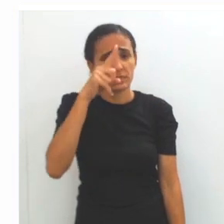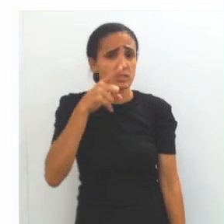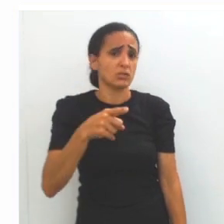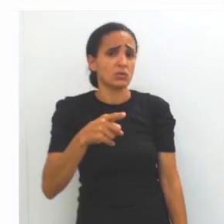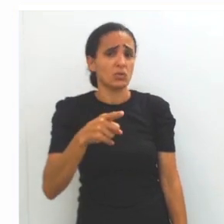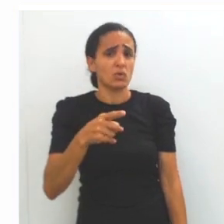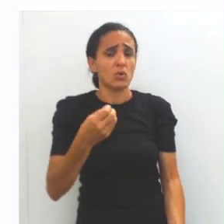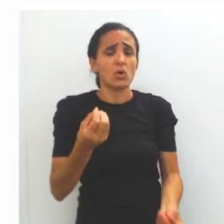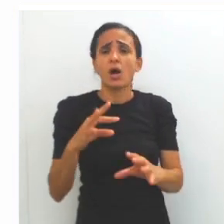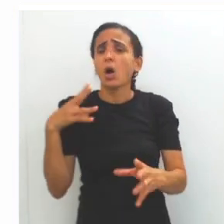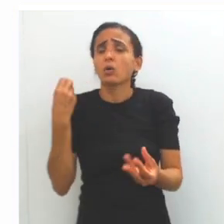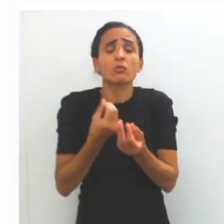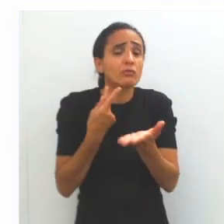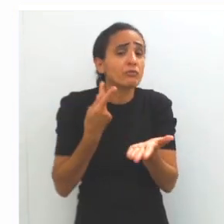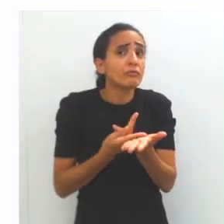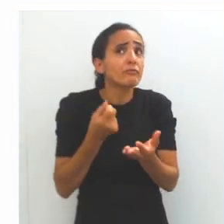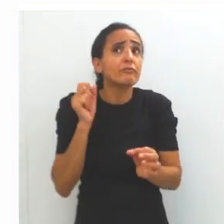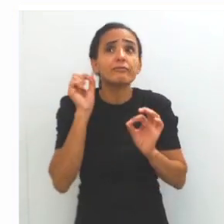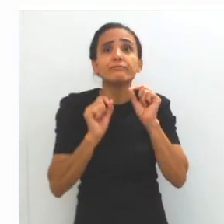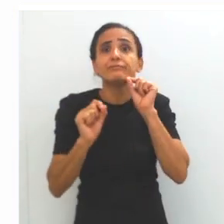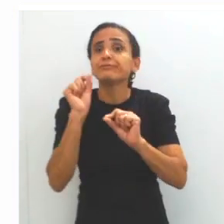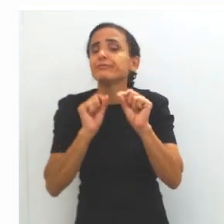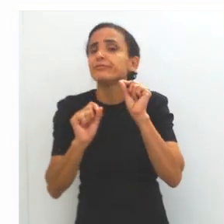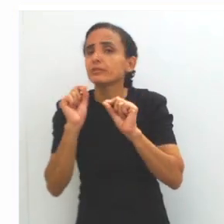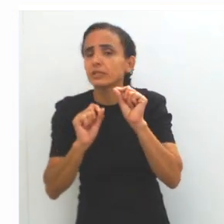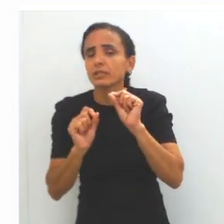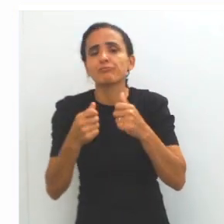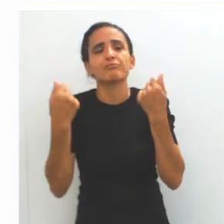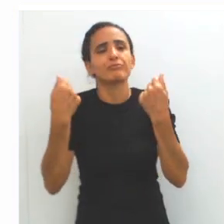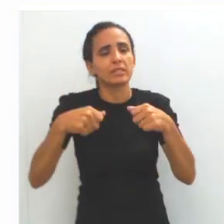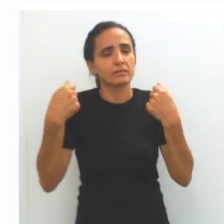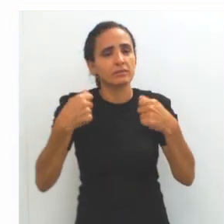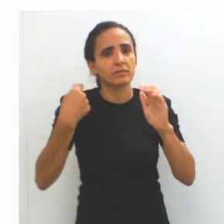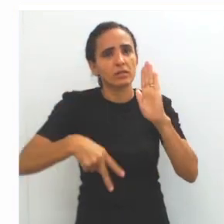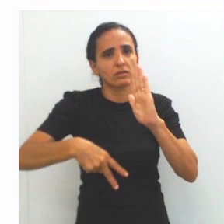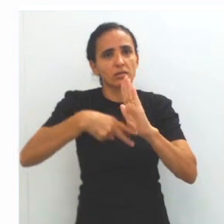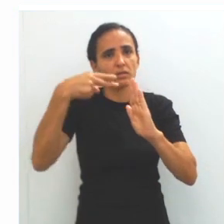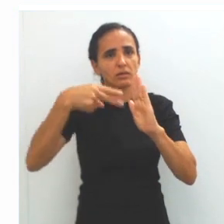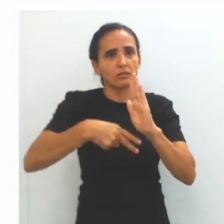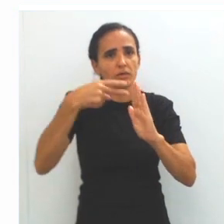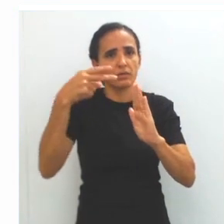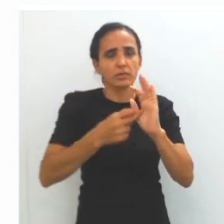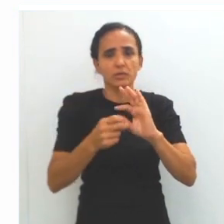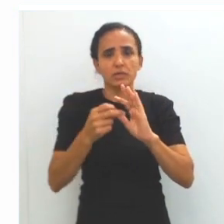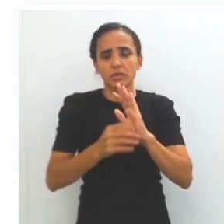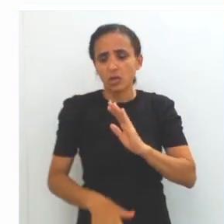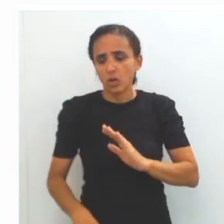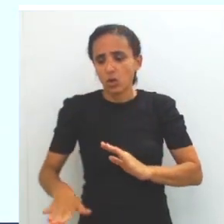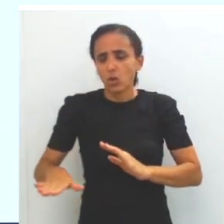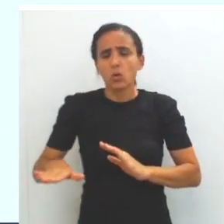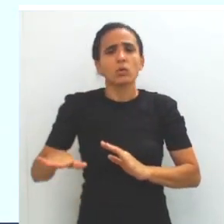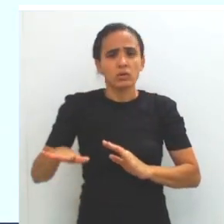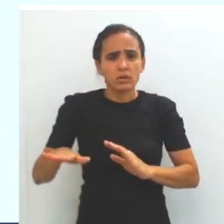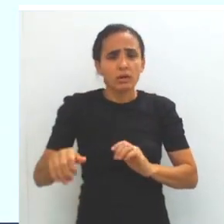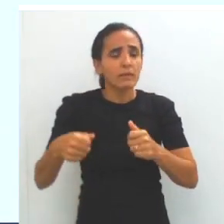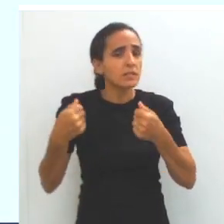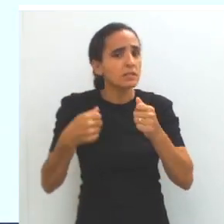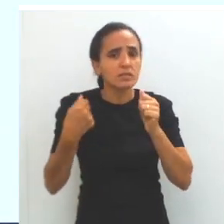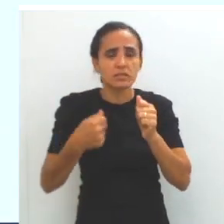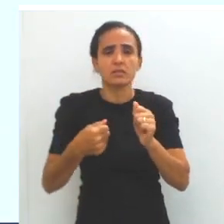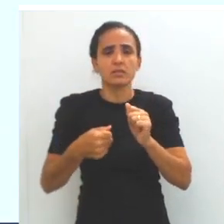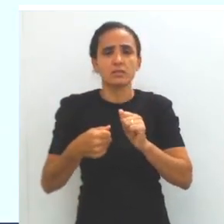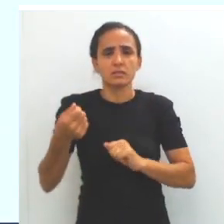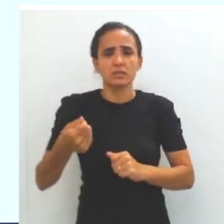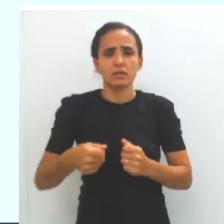O eixo não volta para o lugar. E tem que fazer o que nesse caso, Dantas? Cirurgia. Quanto mais cedo a gente fizer